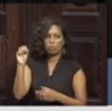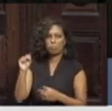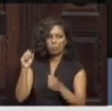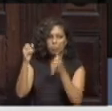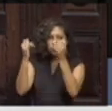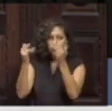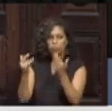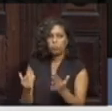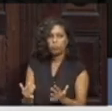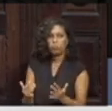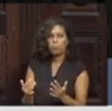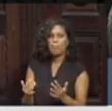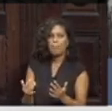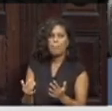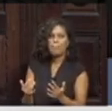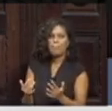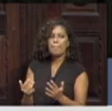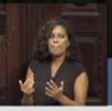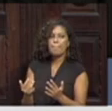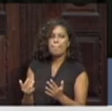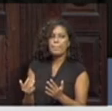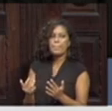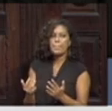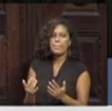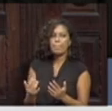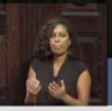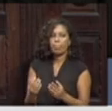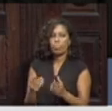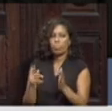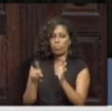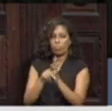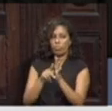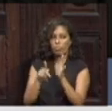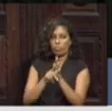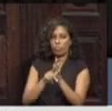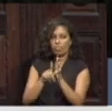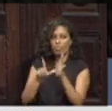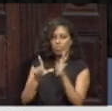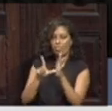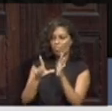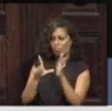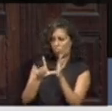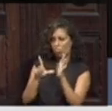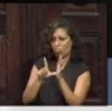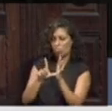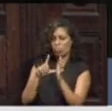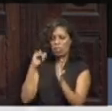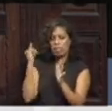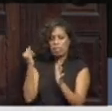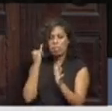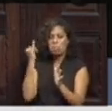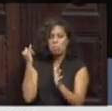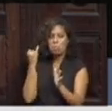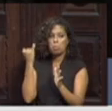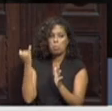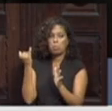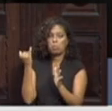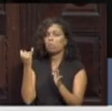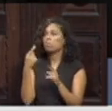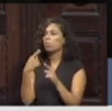participou também. E ela diz respeito exatamente aos critérios das agências reguladoras. E é